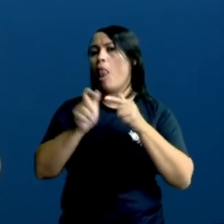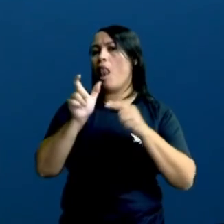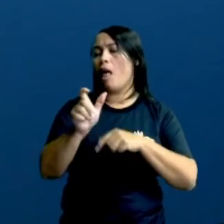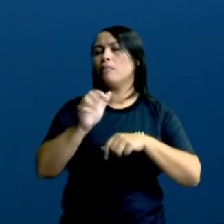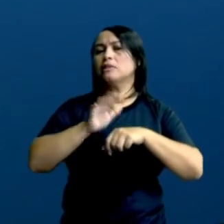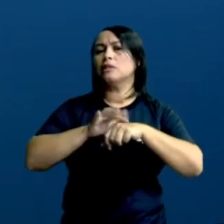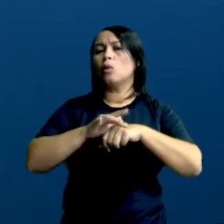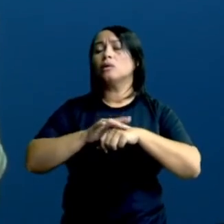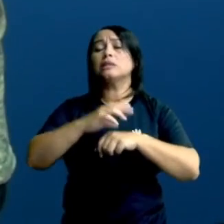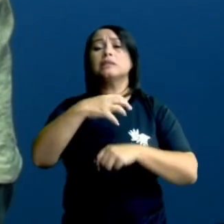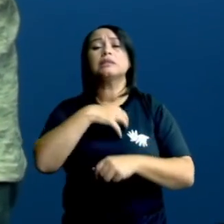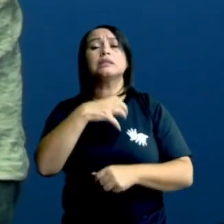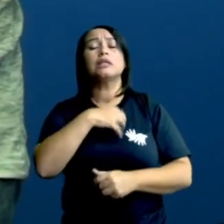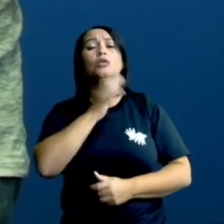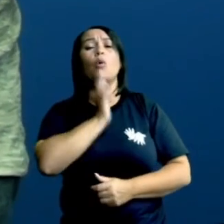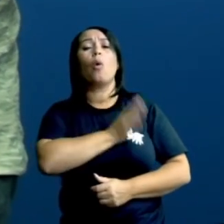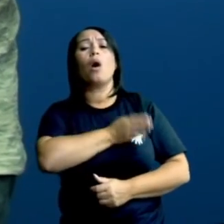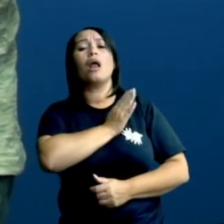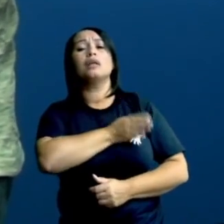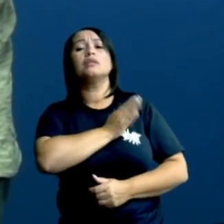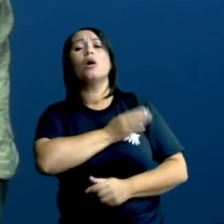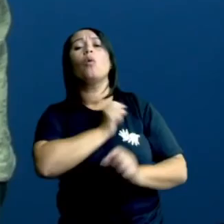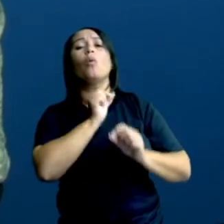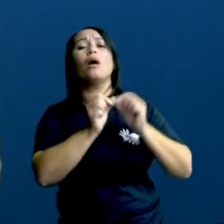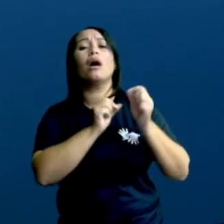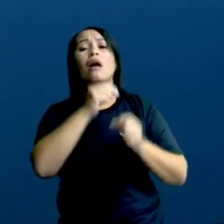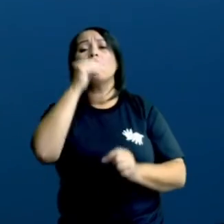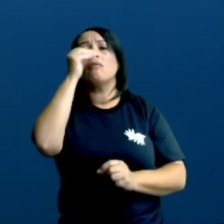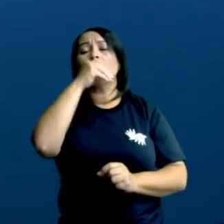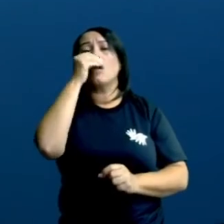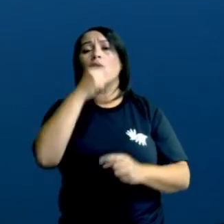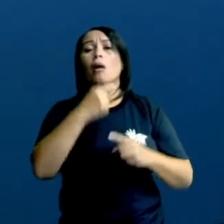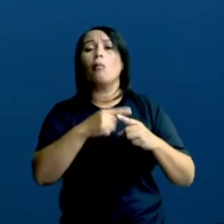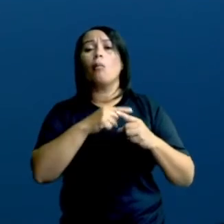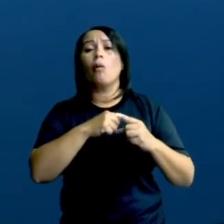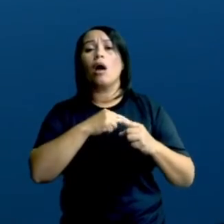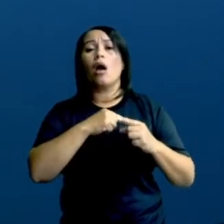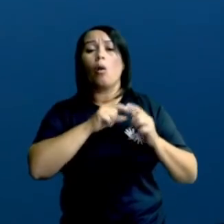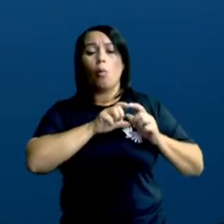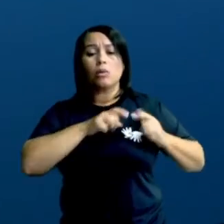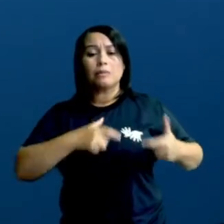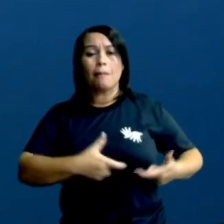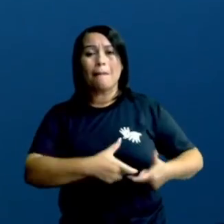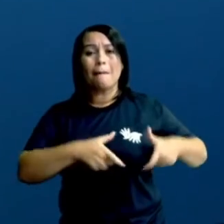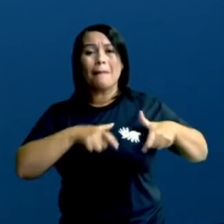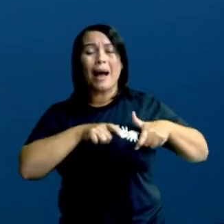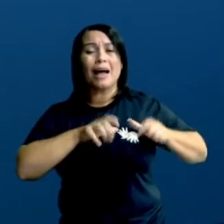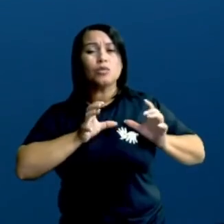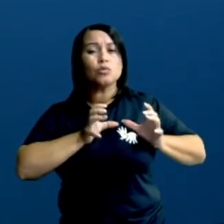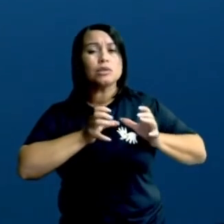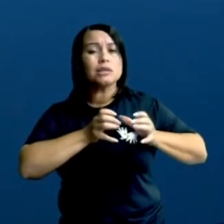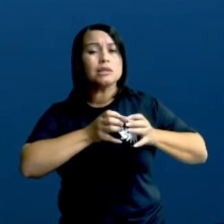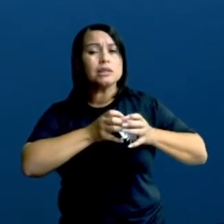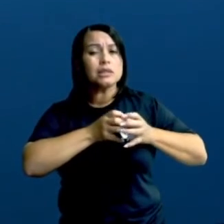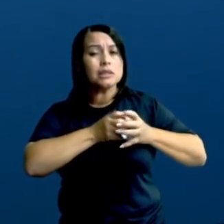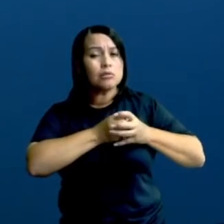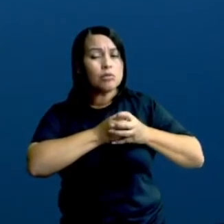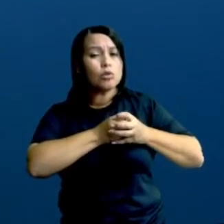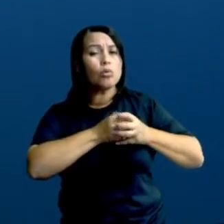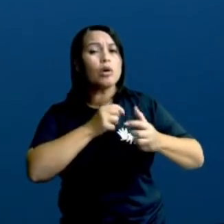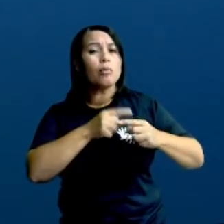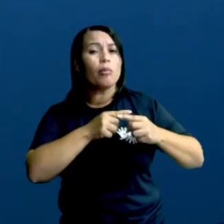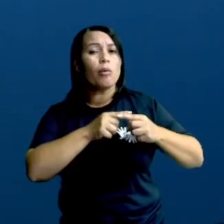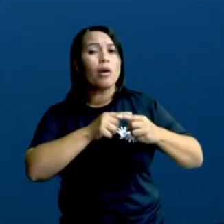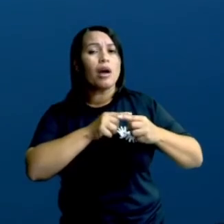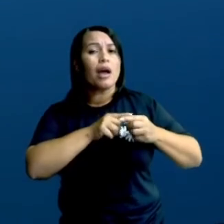coração enfraquecido, porque o seu espaço interno, sua área de bombeamento de sangue, fica reduzida por conta do engrossamento